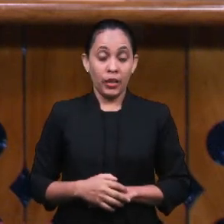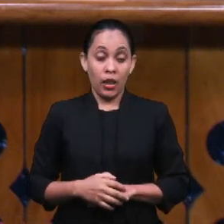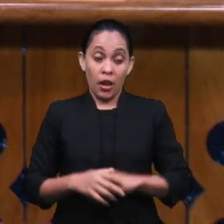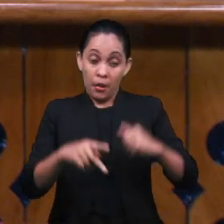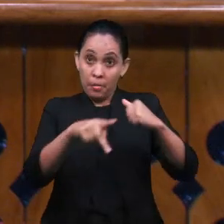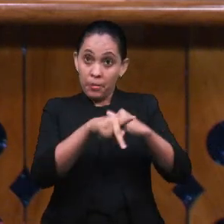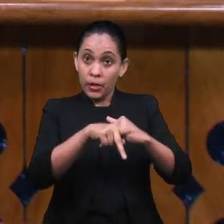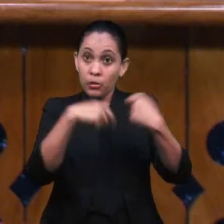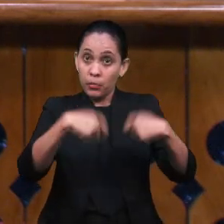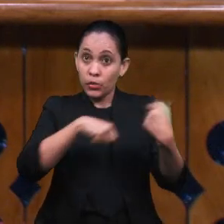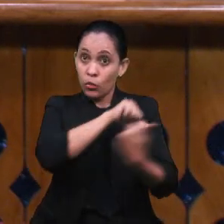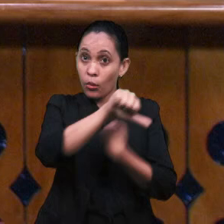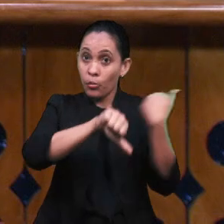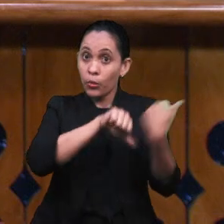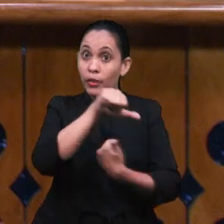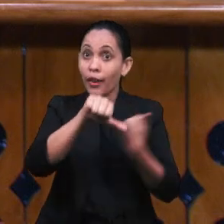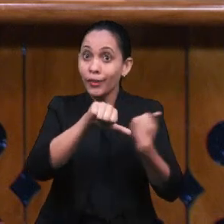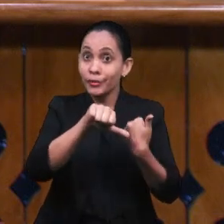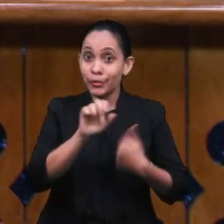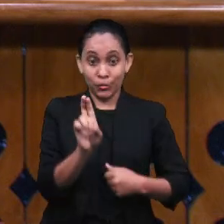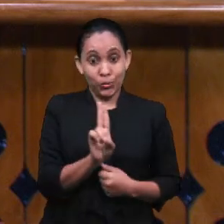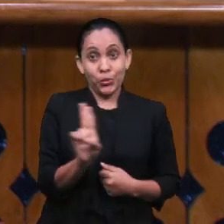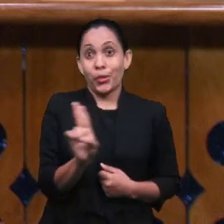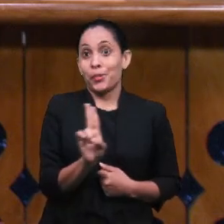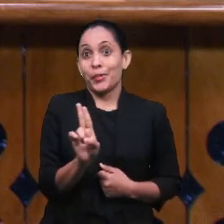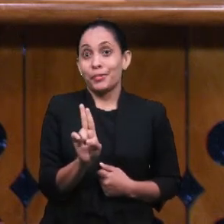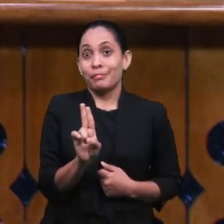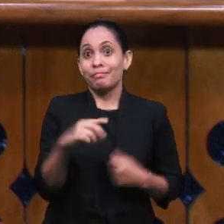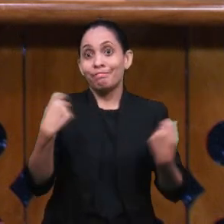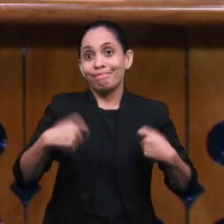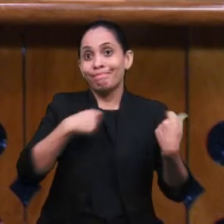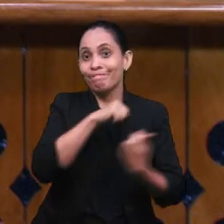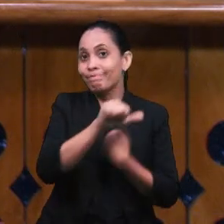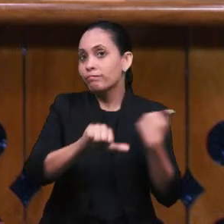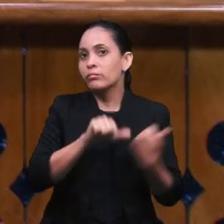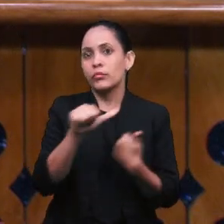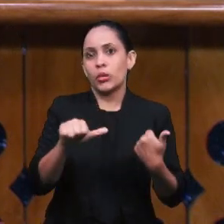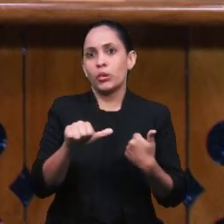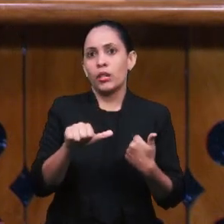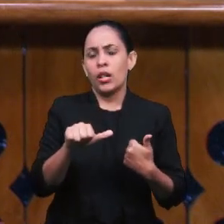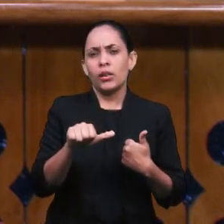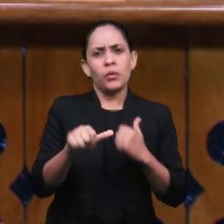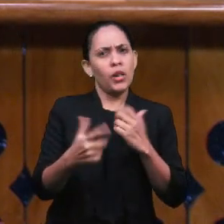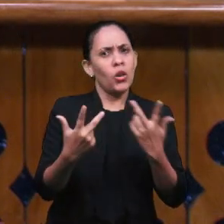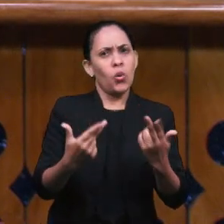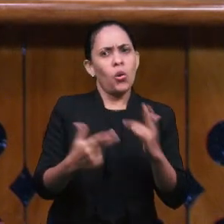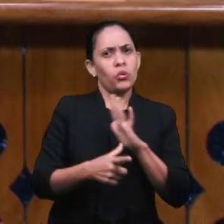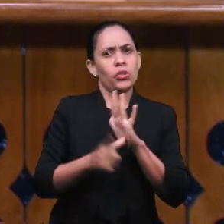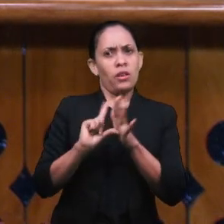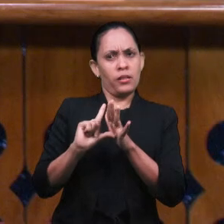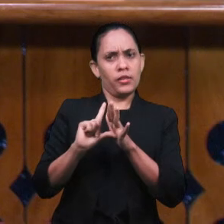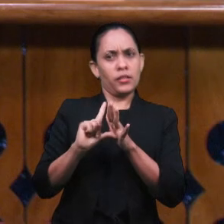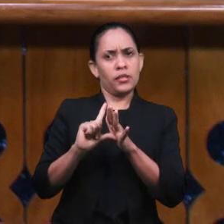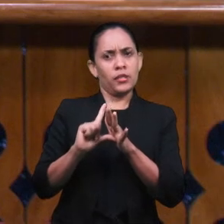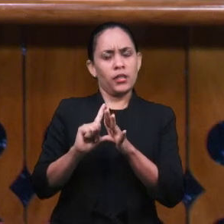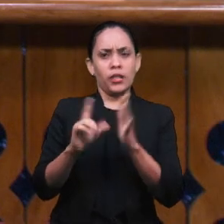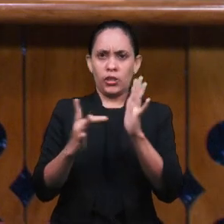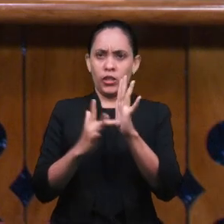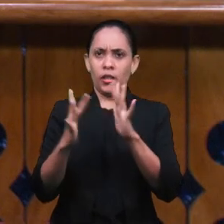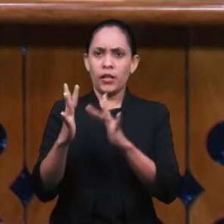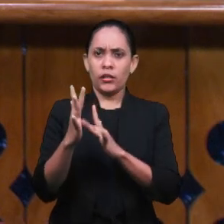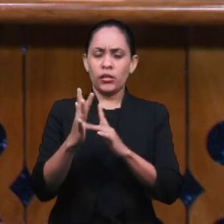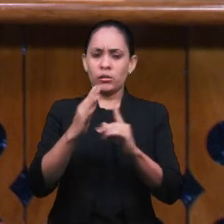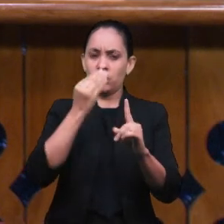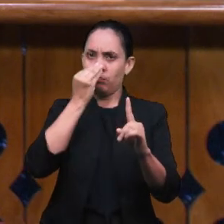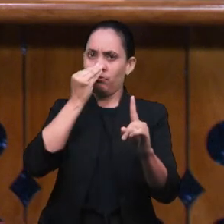não era mais aquele Simão Pedro, que negou a Jesus. E disse algumas coisas muito